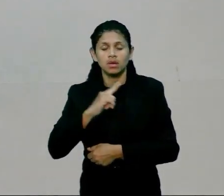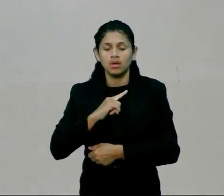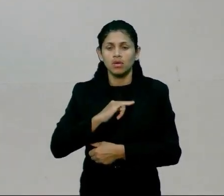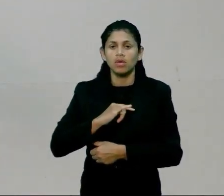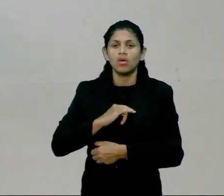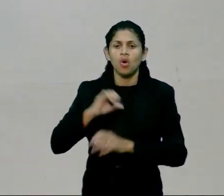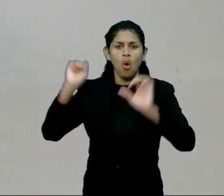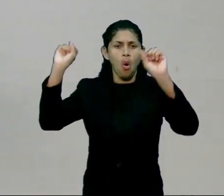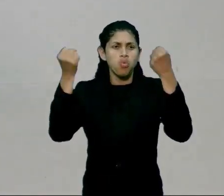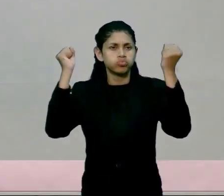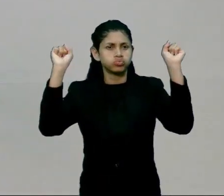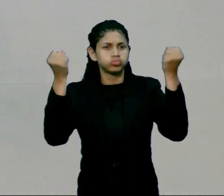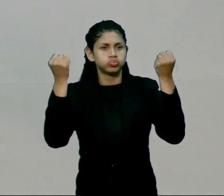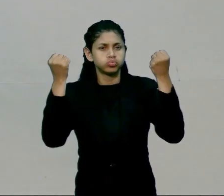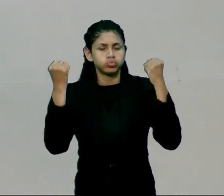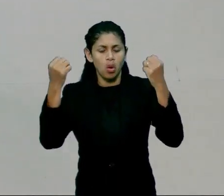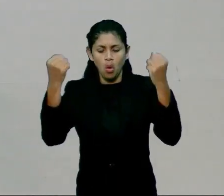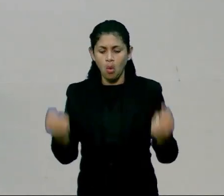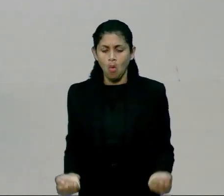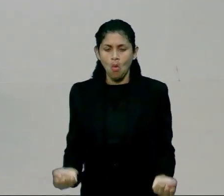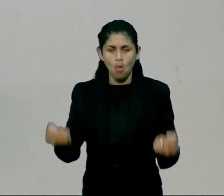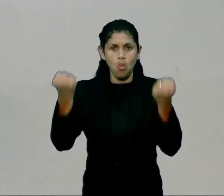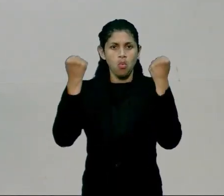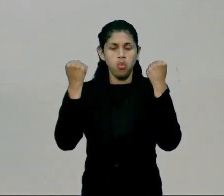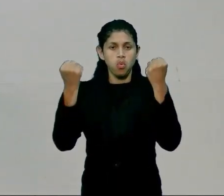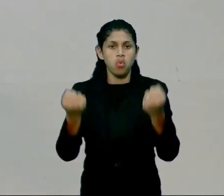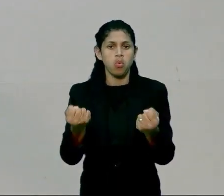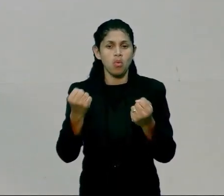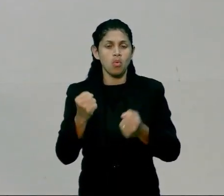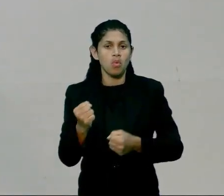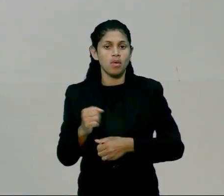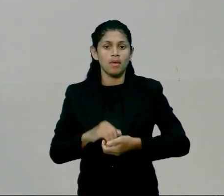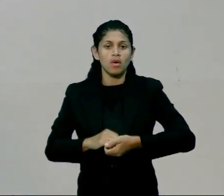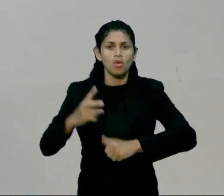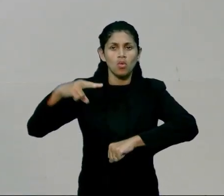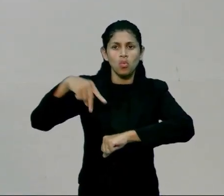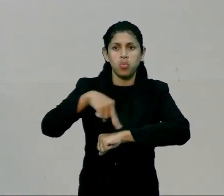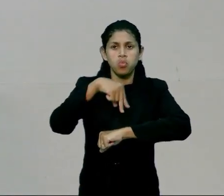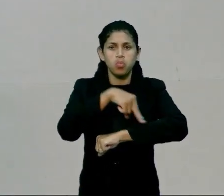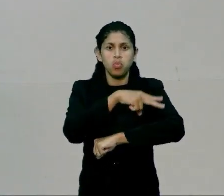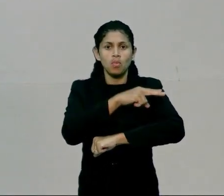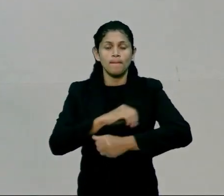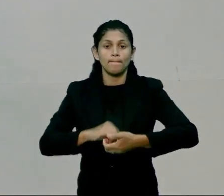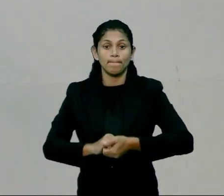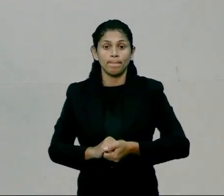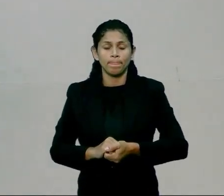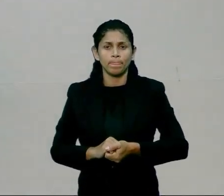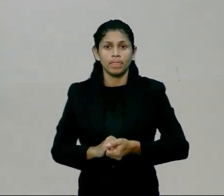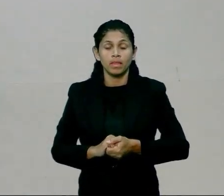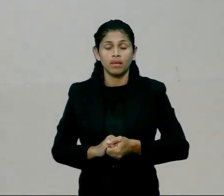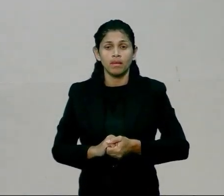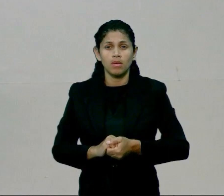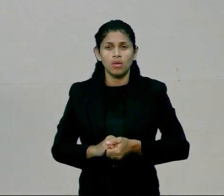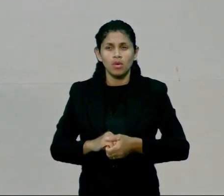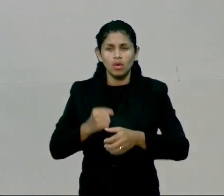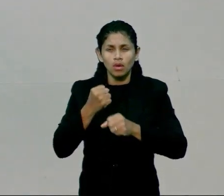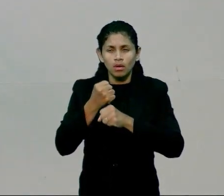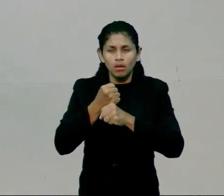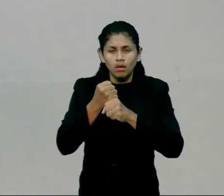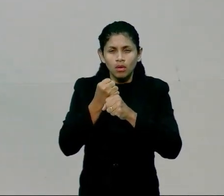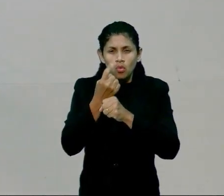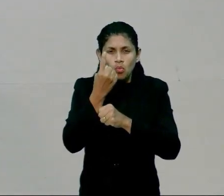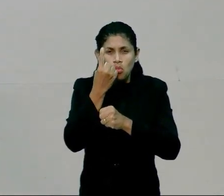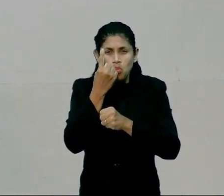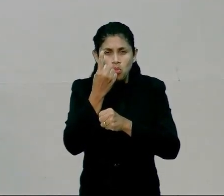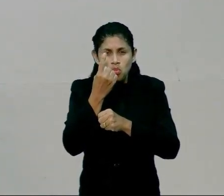atividade física, estou lá treinando todo dia, passei um ano sem pegar num peso, não